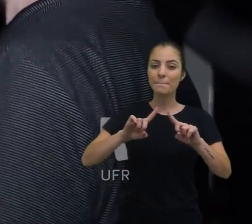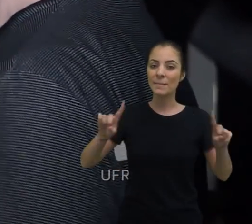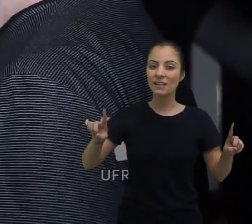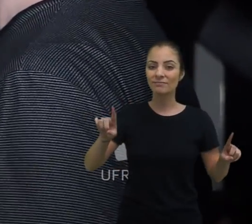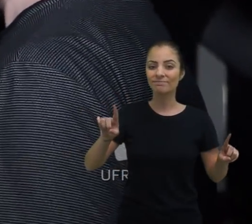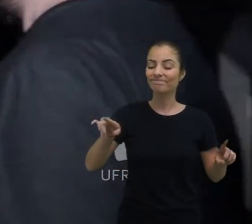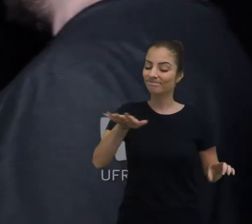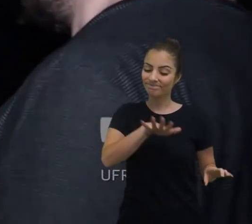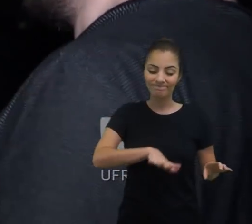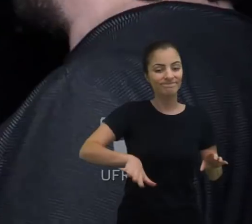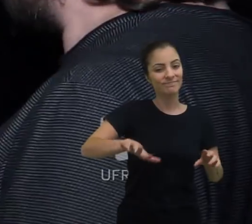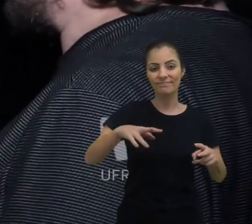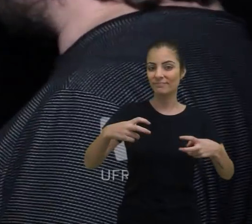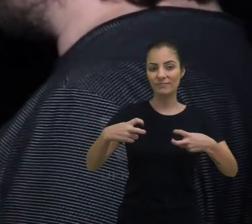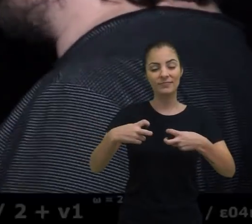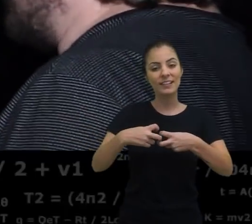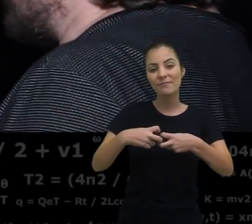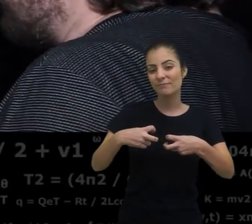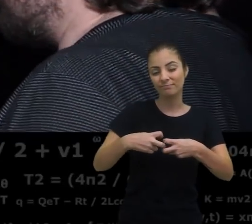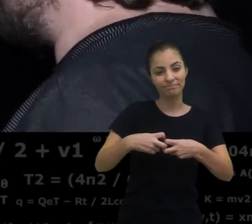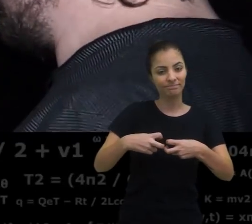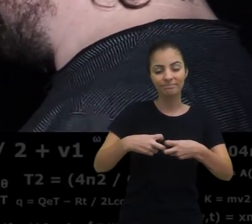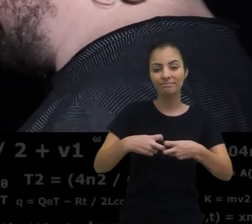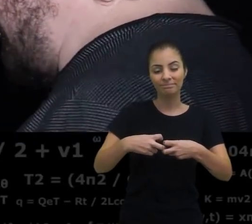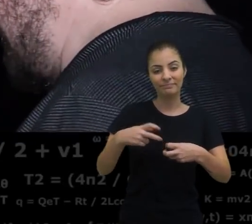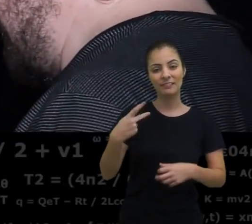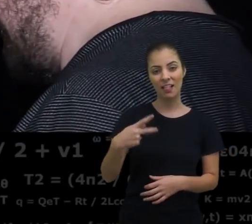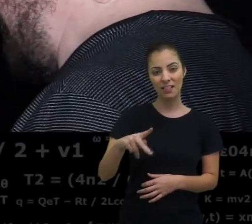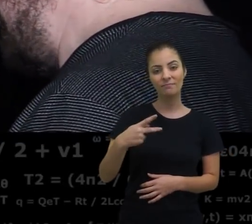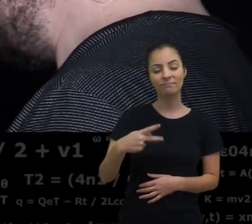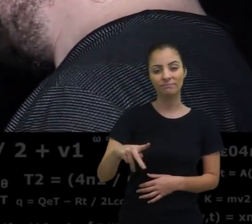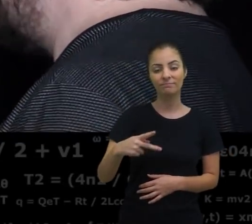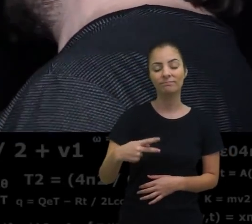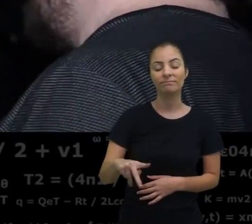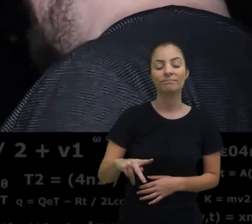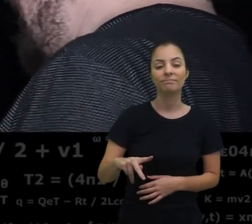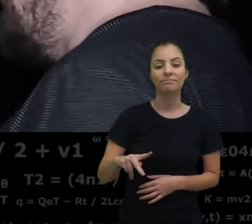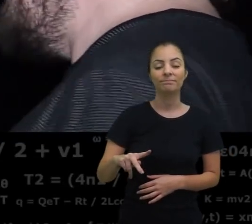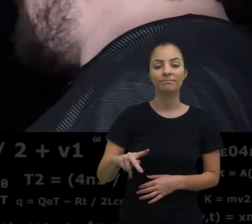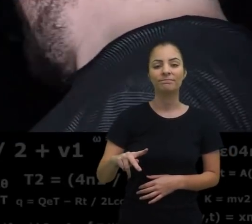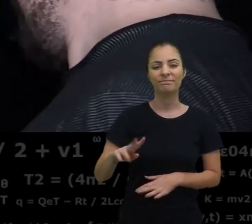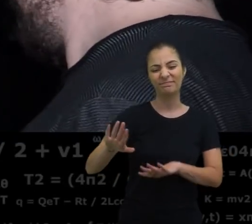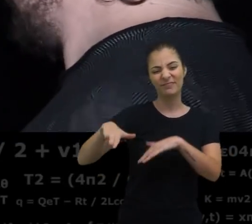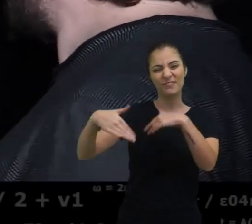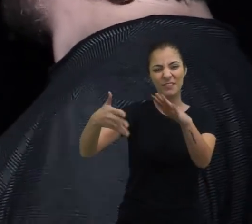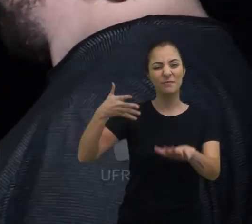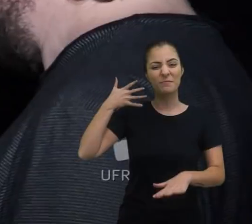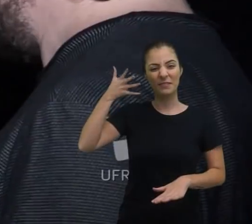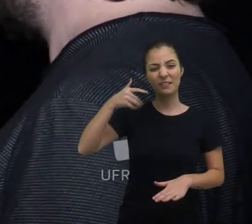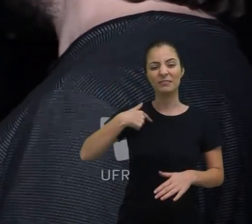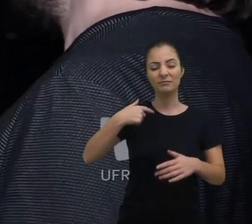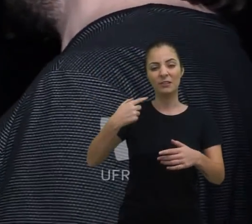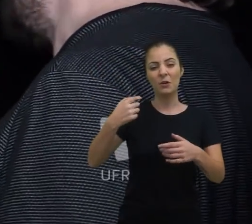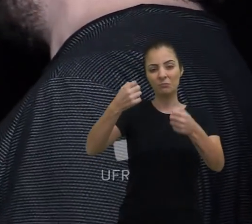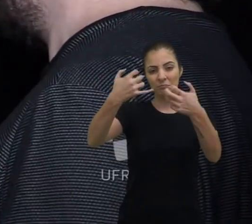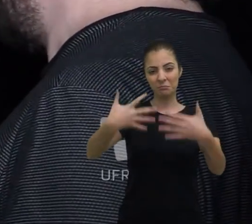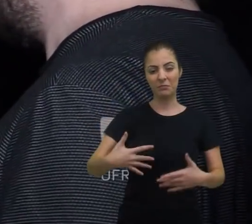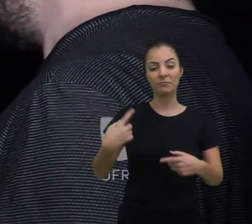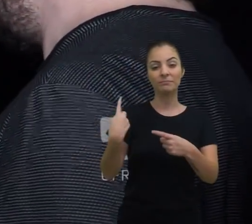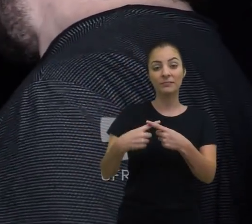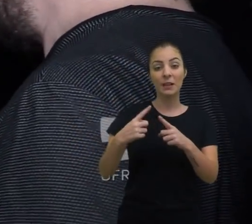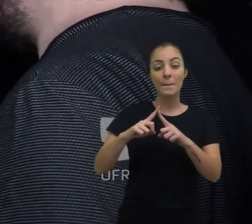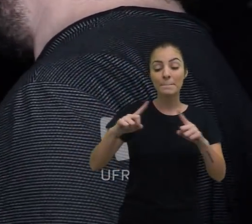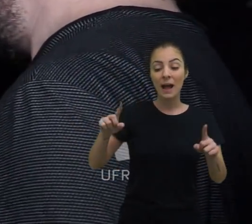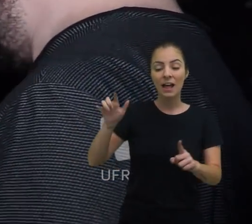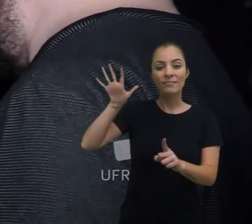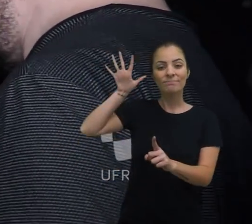não tanto assim na física dele, tá? Durante a palestra eu explico por quê, mas mais